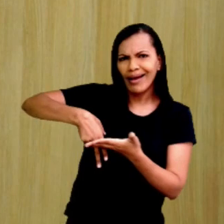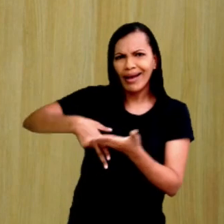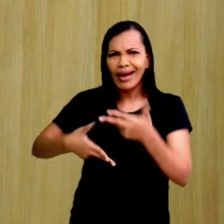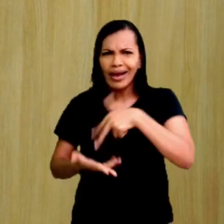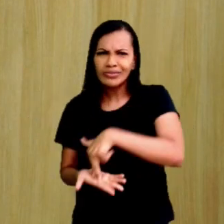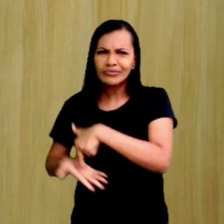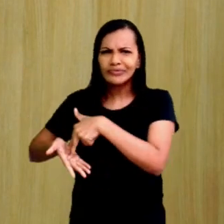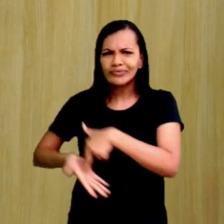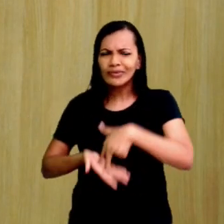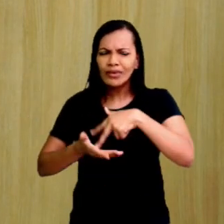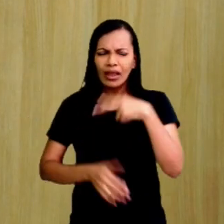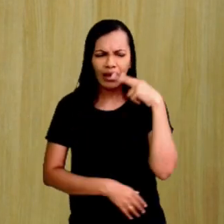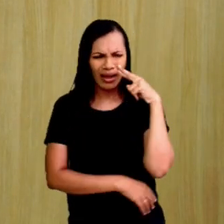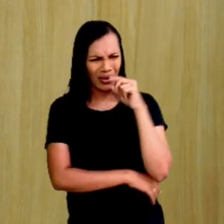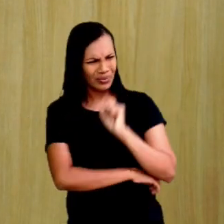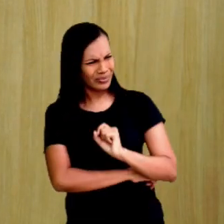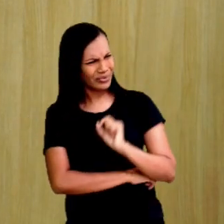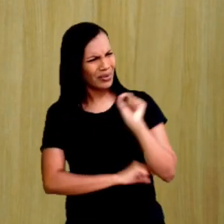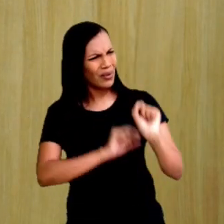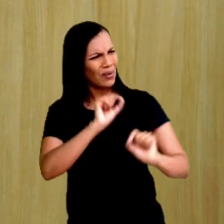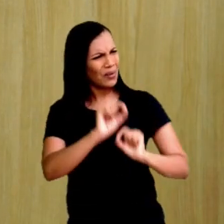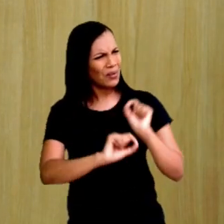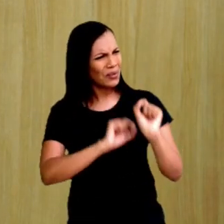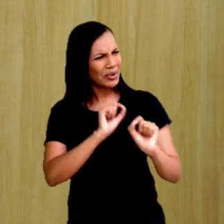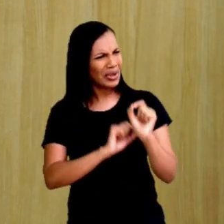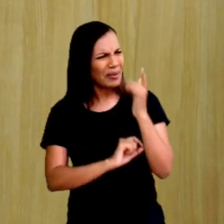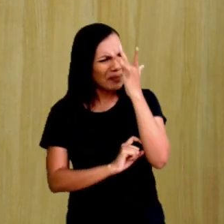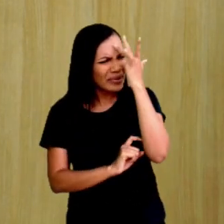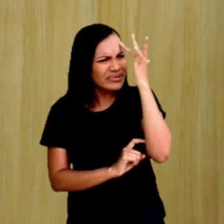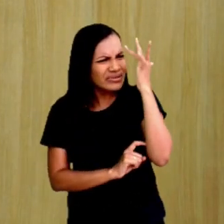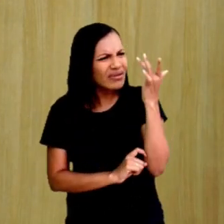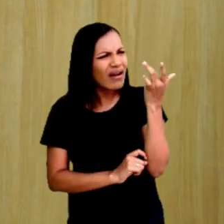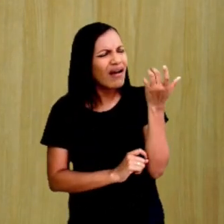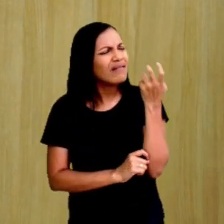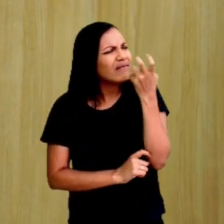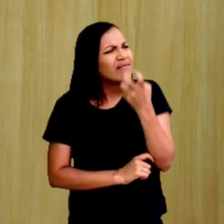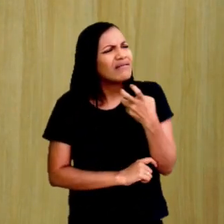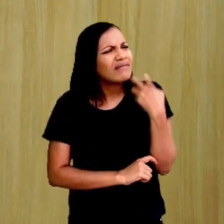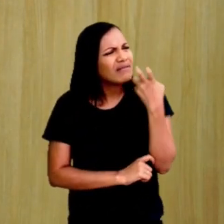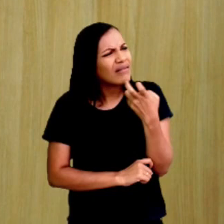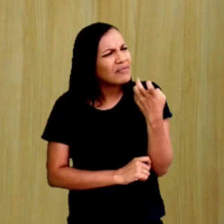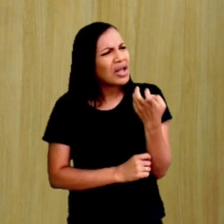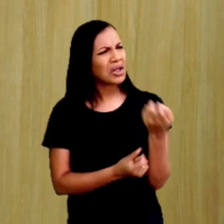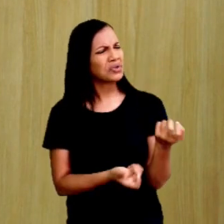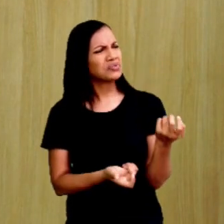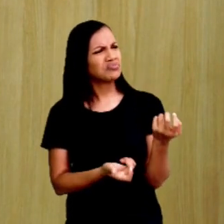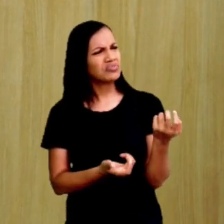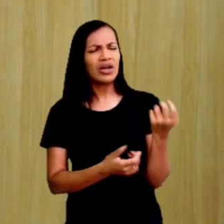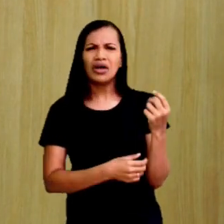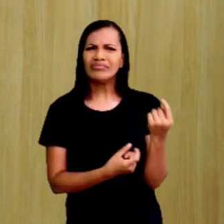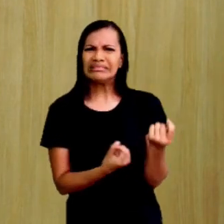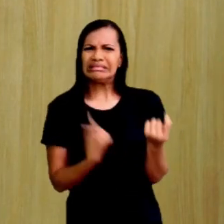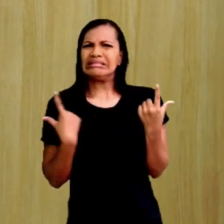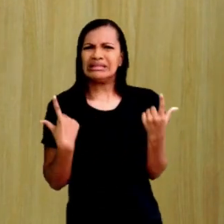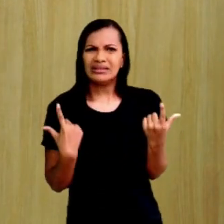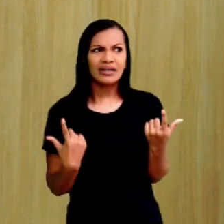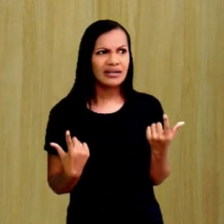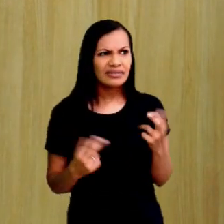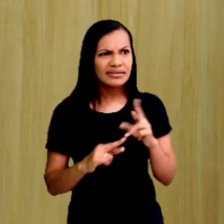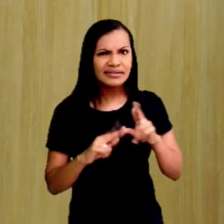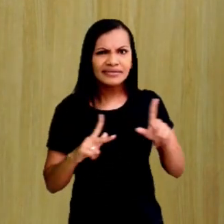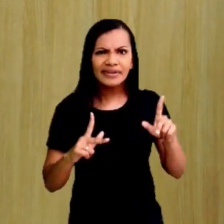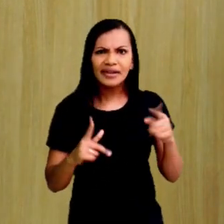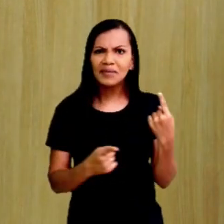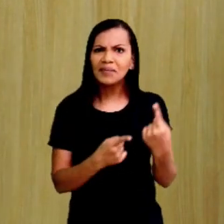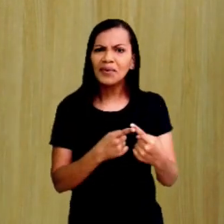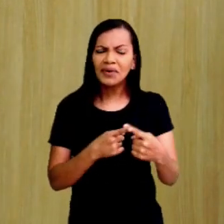com a cara assim que diabos esse homem tá falando por que que ele tá falando desse jeito Por que ele tá vestido desse jeito